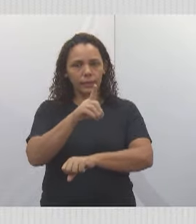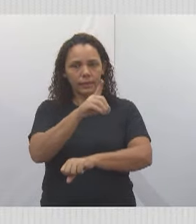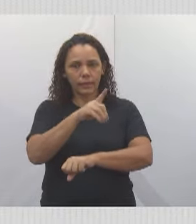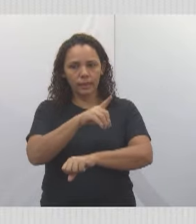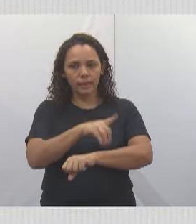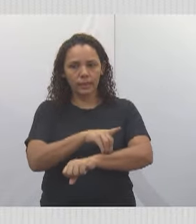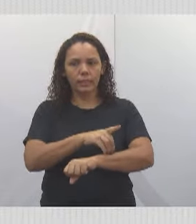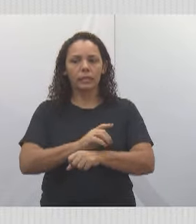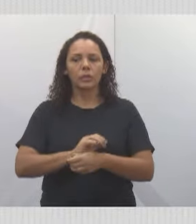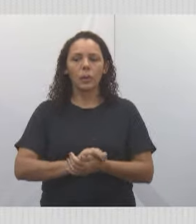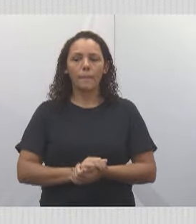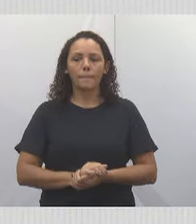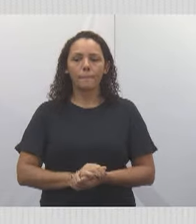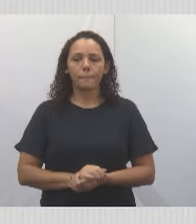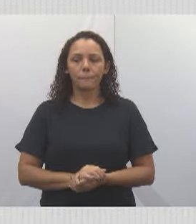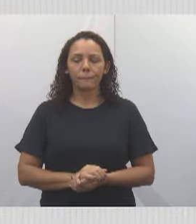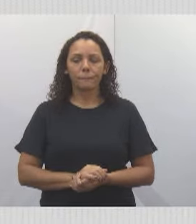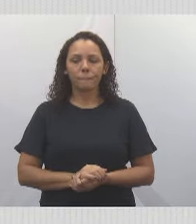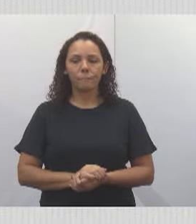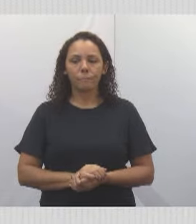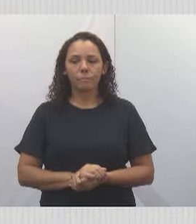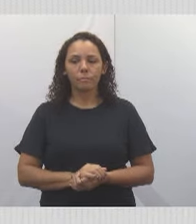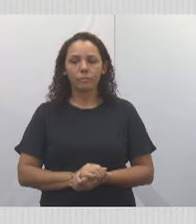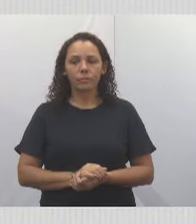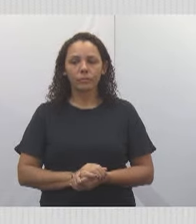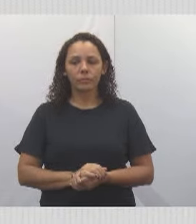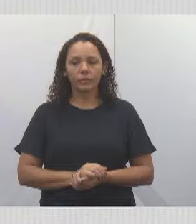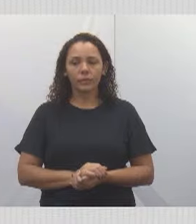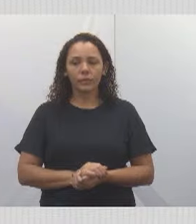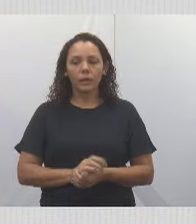na vigilância sanitária. Todos estão encaminhados.